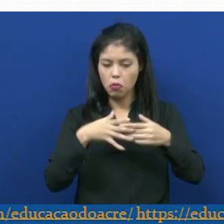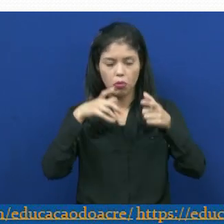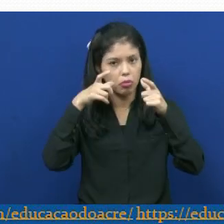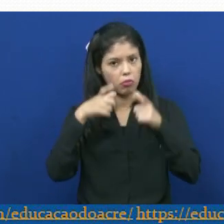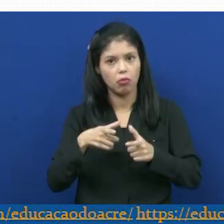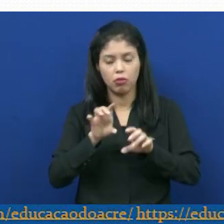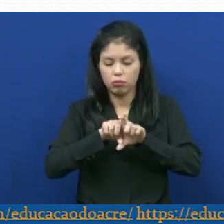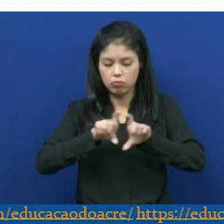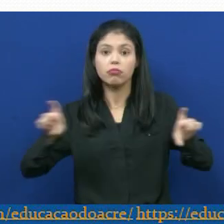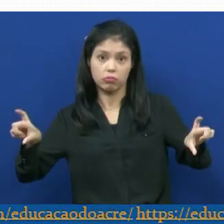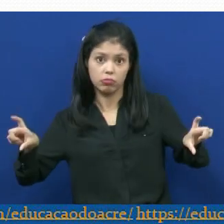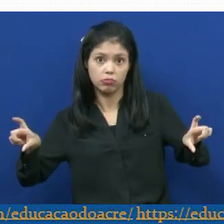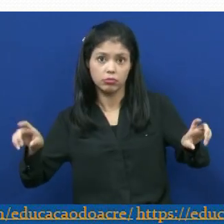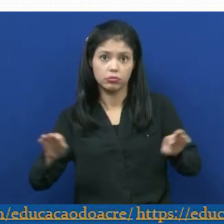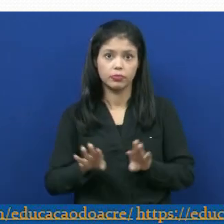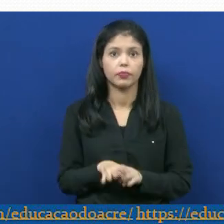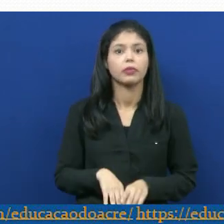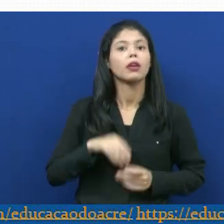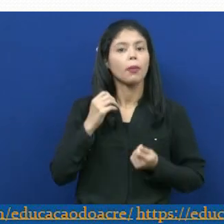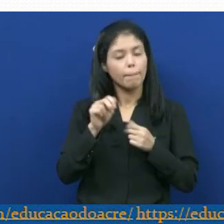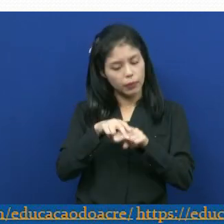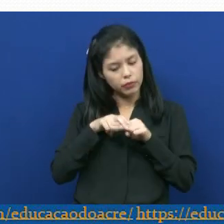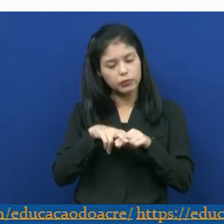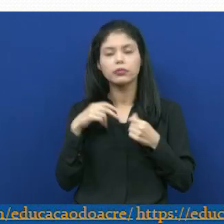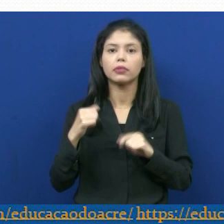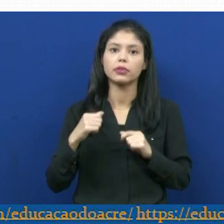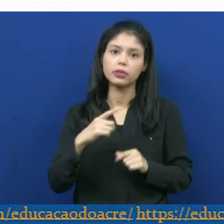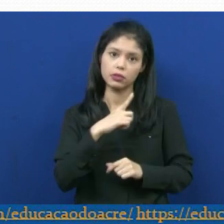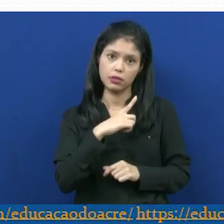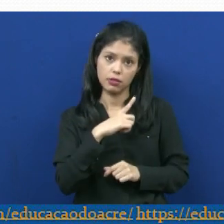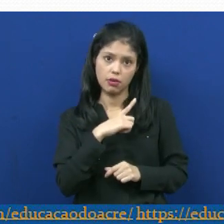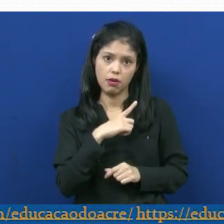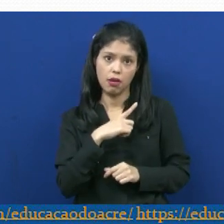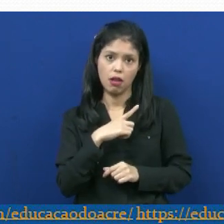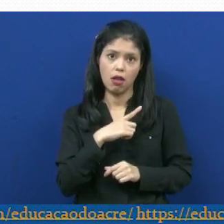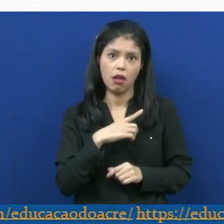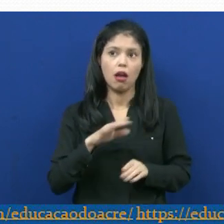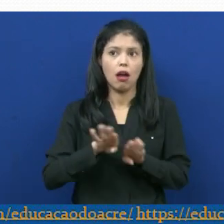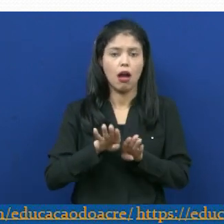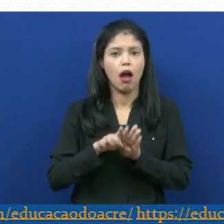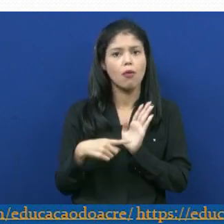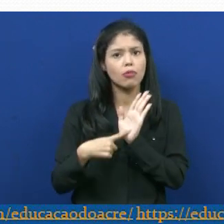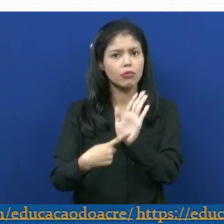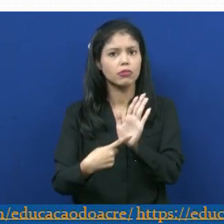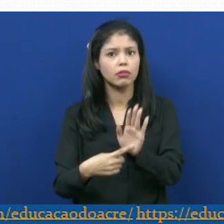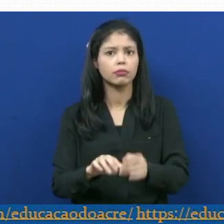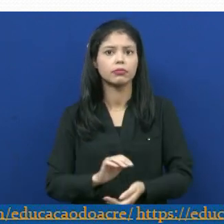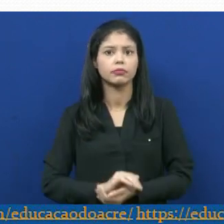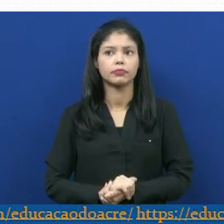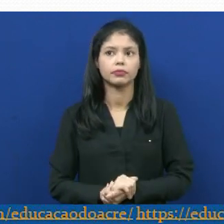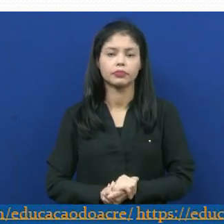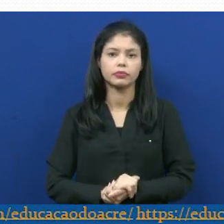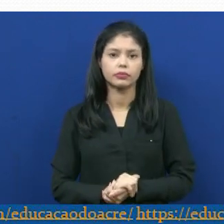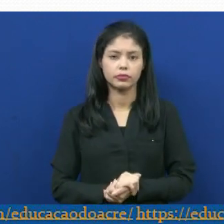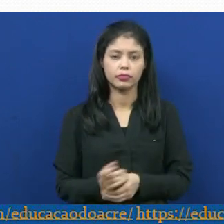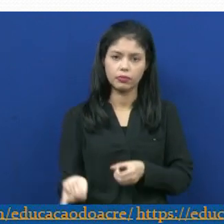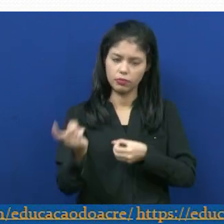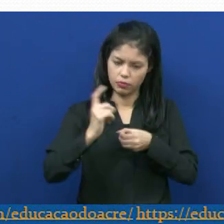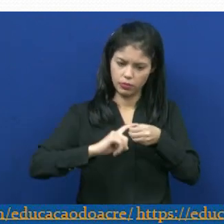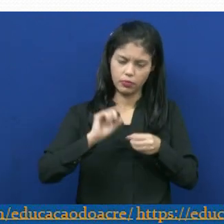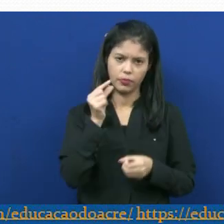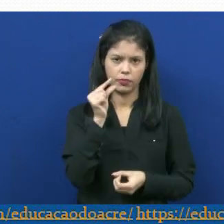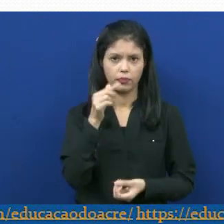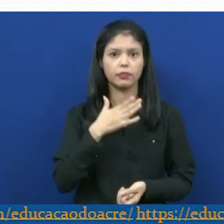da nossa sequência. Por isso, ele é determinado como termo geral da progressão geométrica. Volta um pouquinho